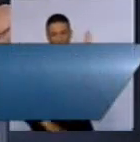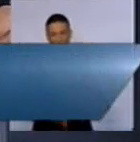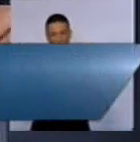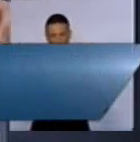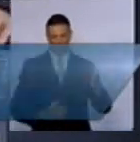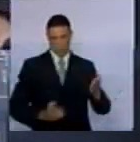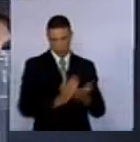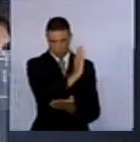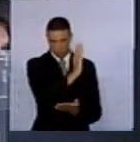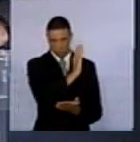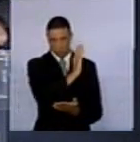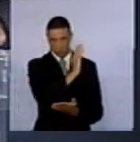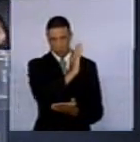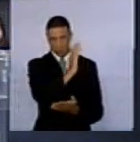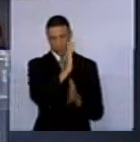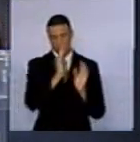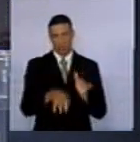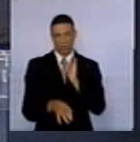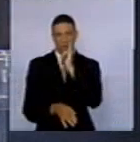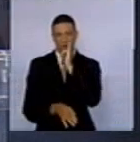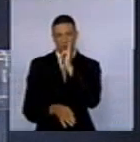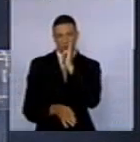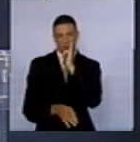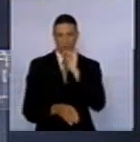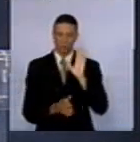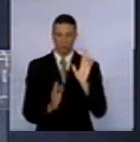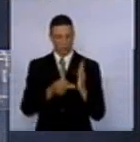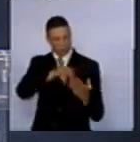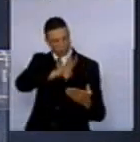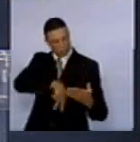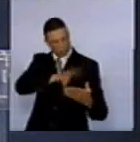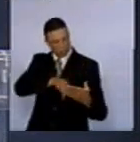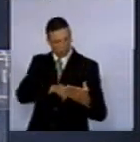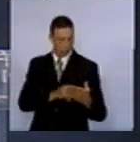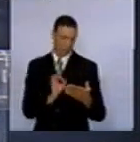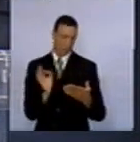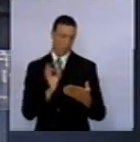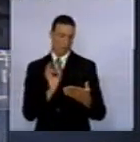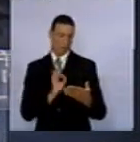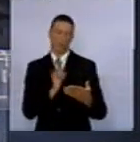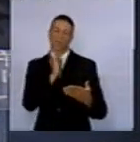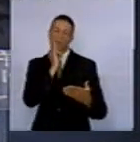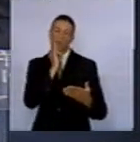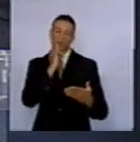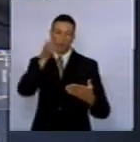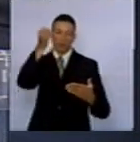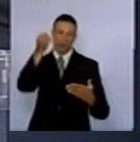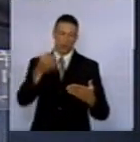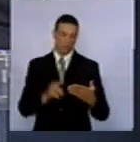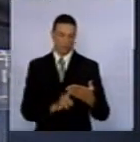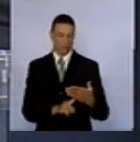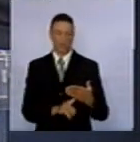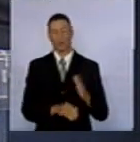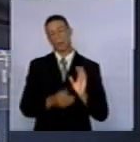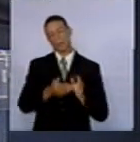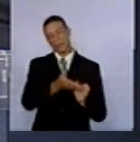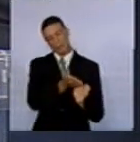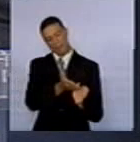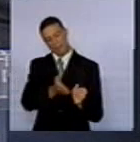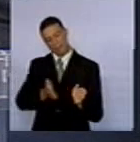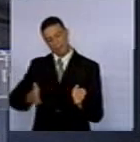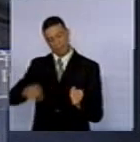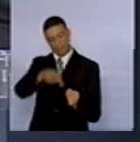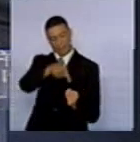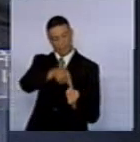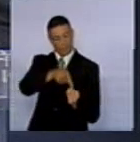procurar colocar alguns pontos eu não vou lerdinho volta reformar o Marco legal é fundamental